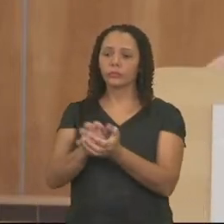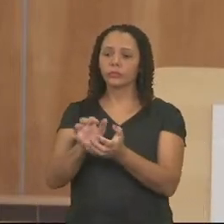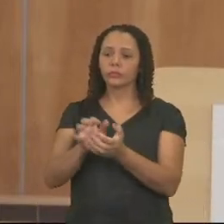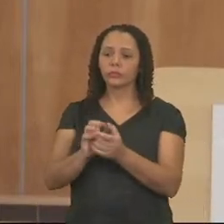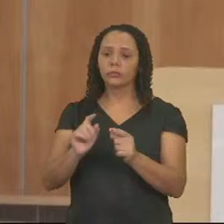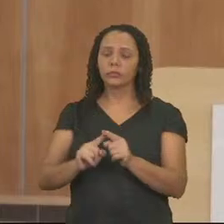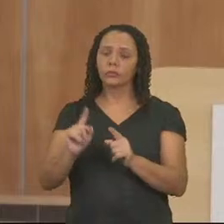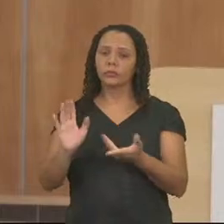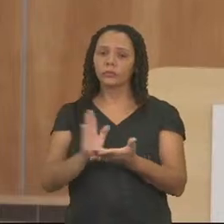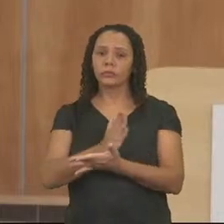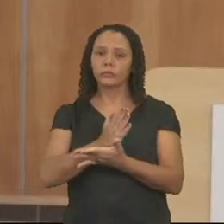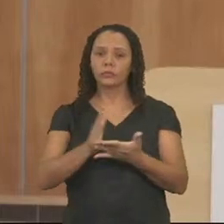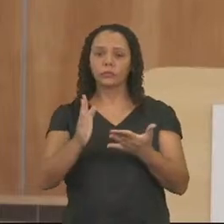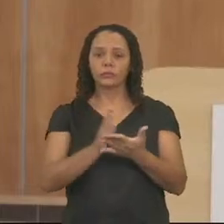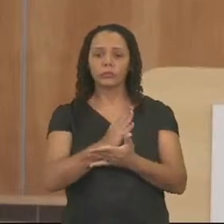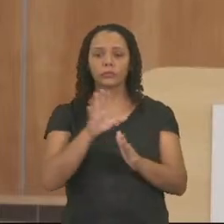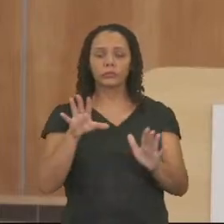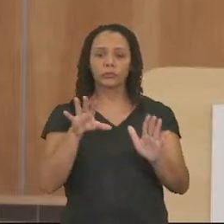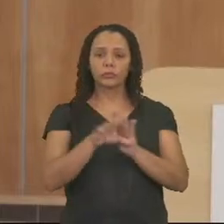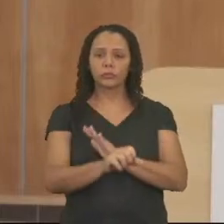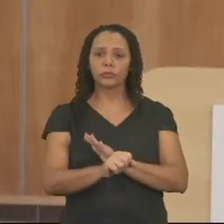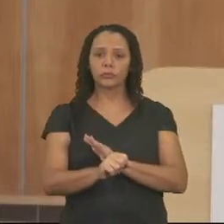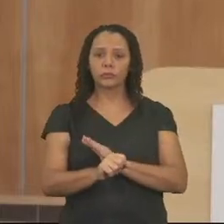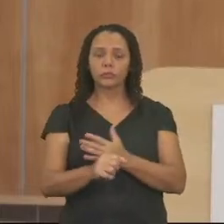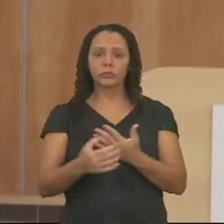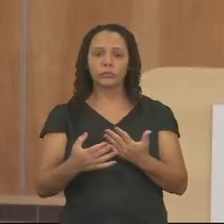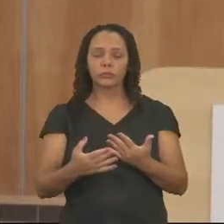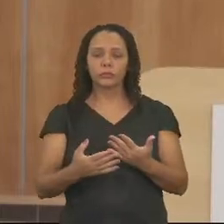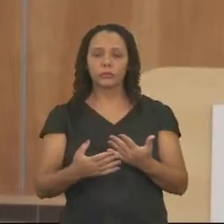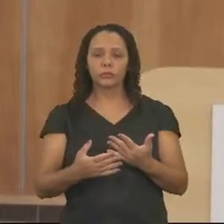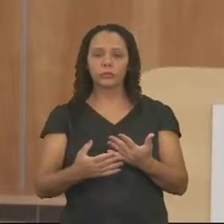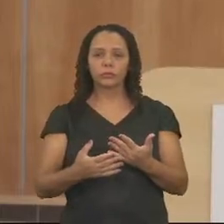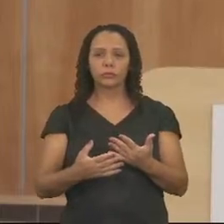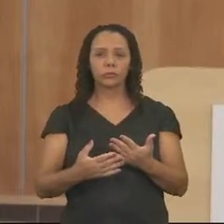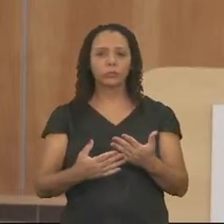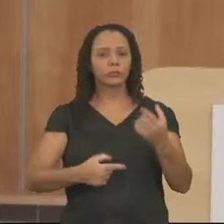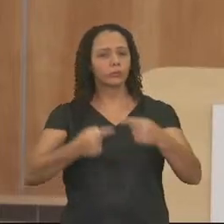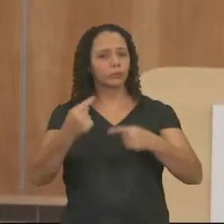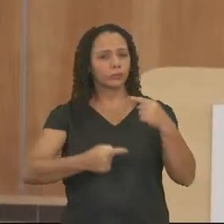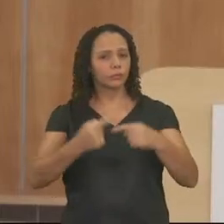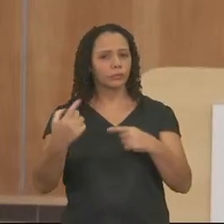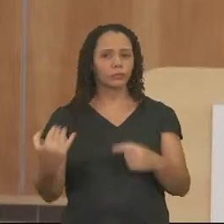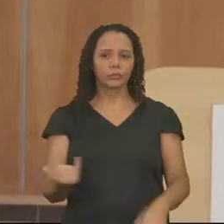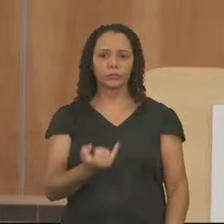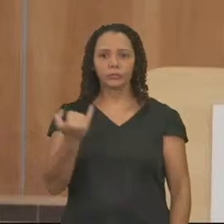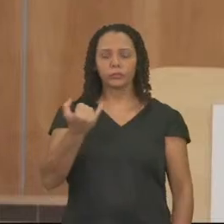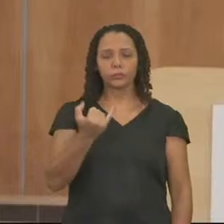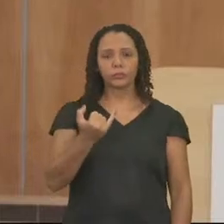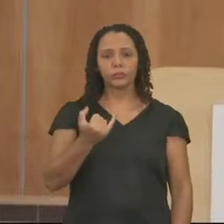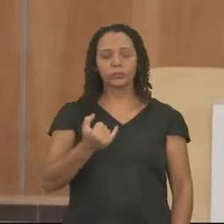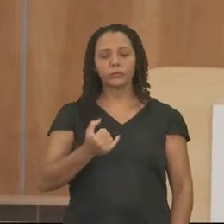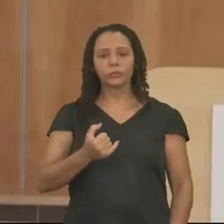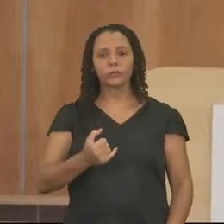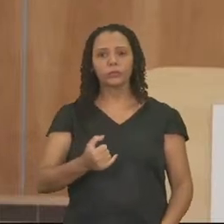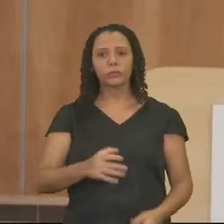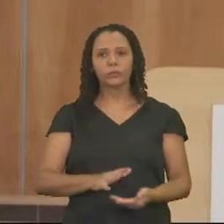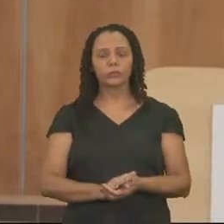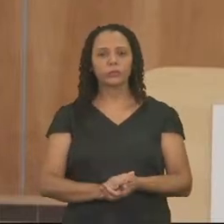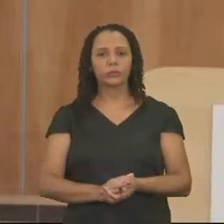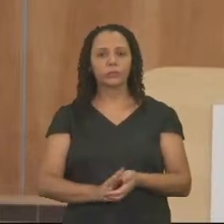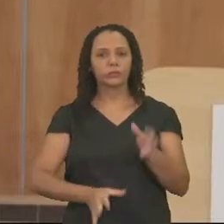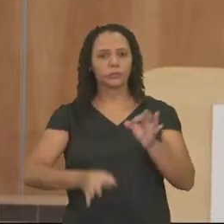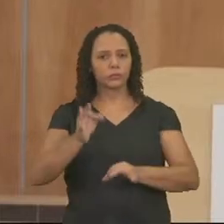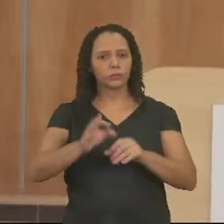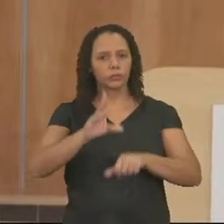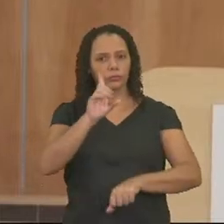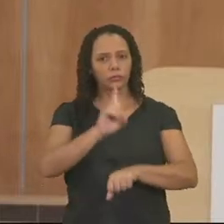outros momentos tem se furtado de travar esses importantes debates. O plano diretor, que